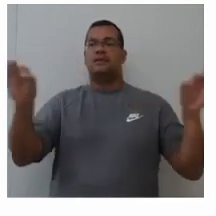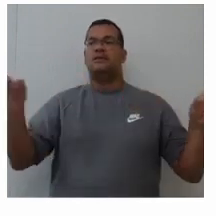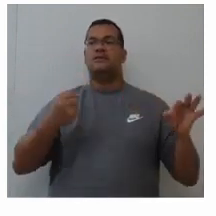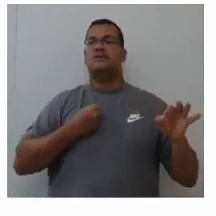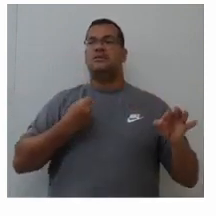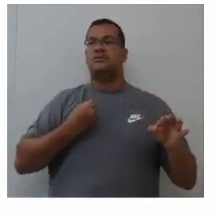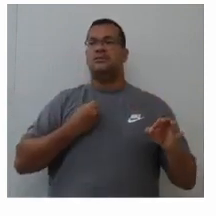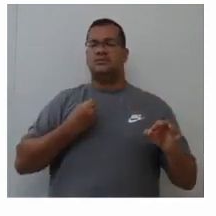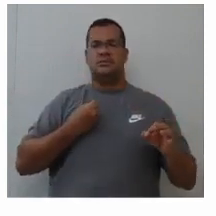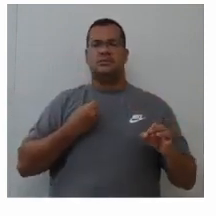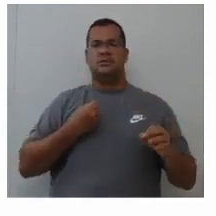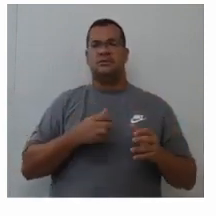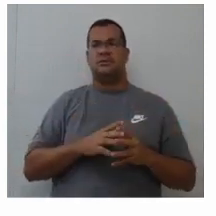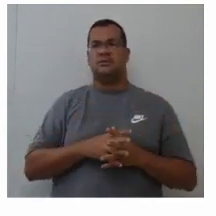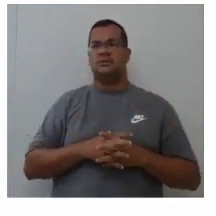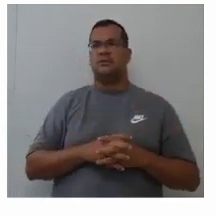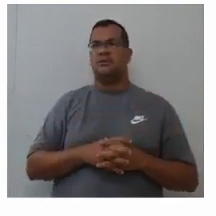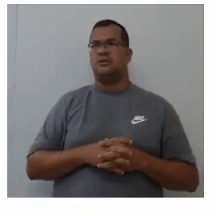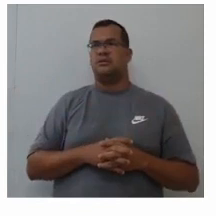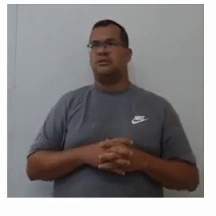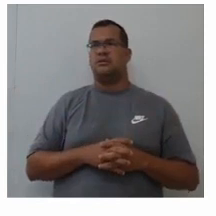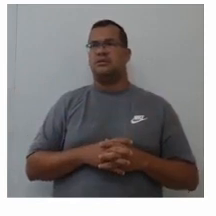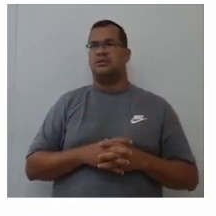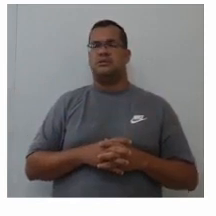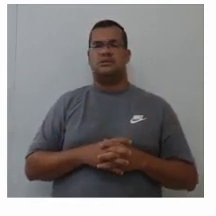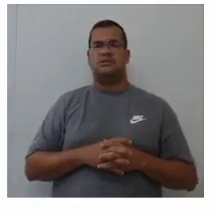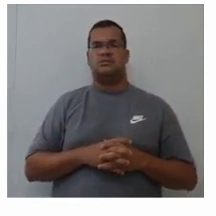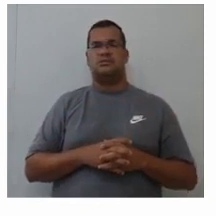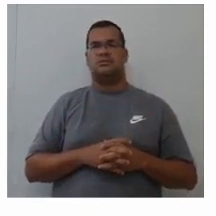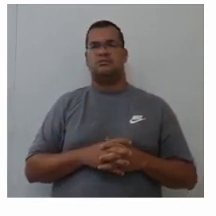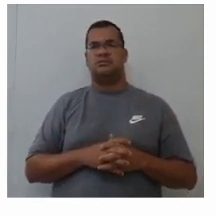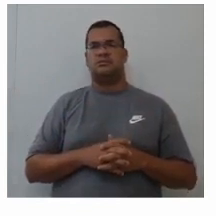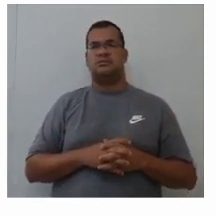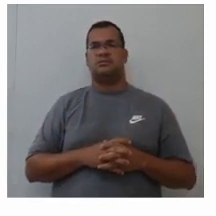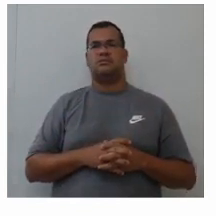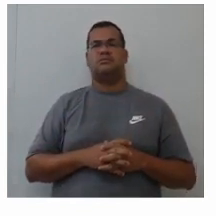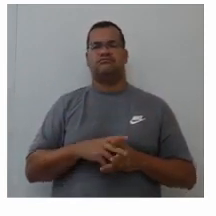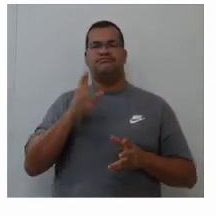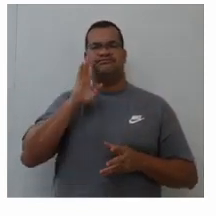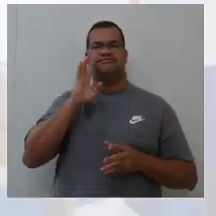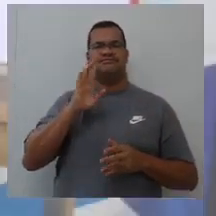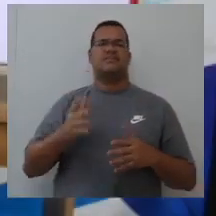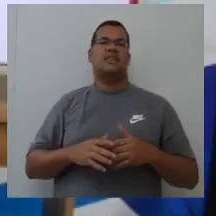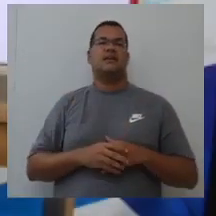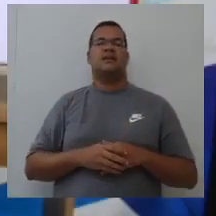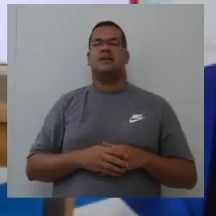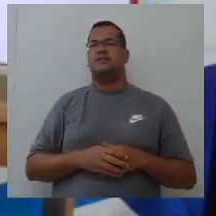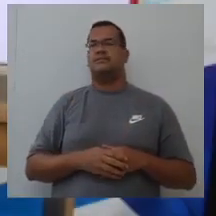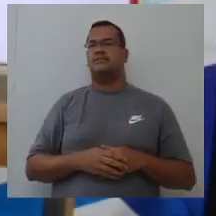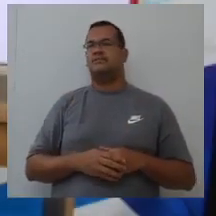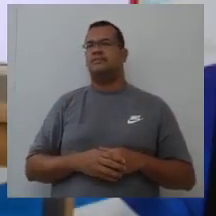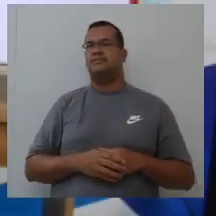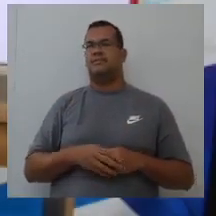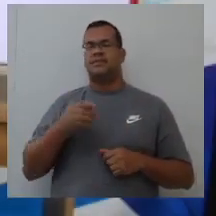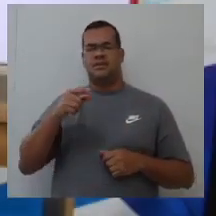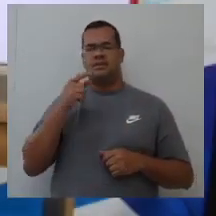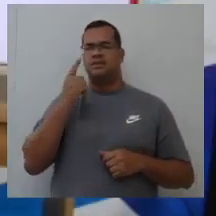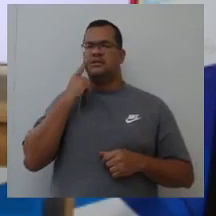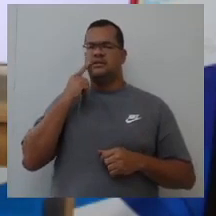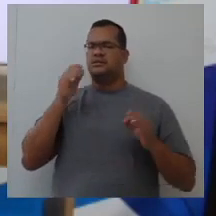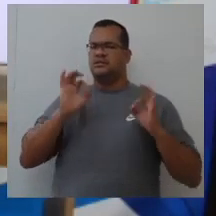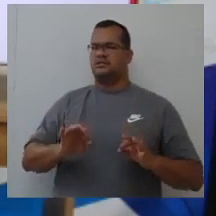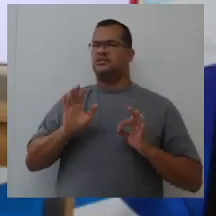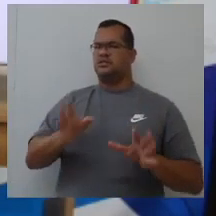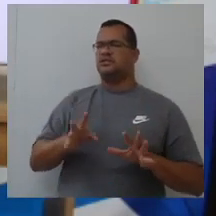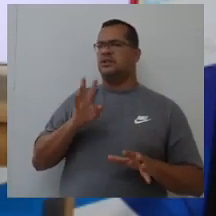na sua tela. Ok? Legal. Então, vamos lá. Certamente você